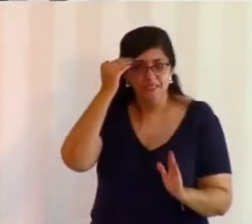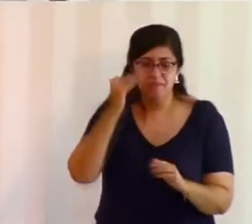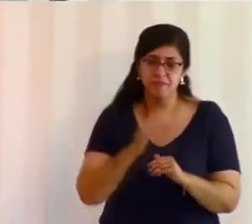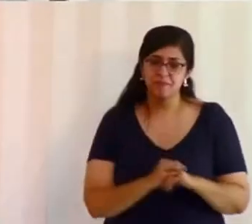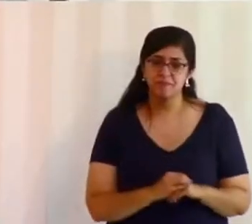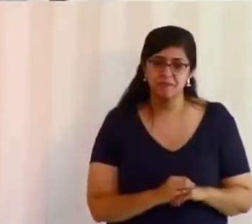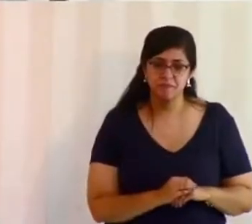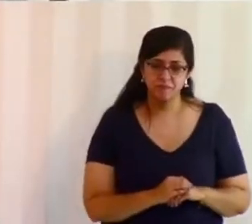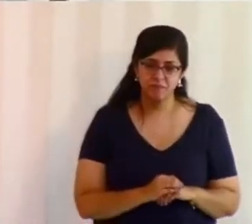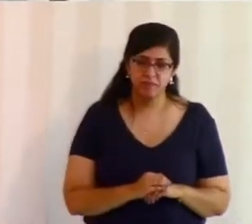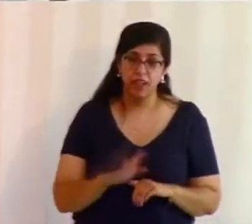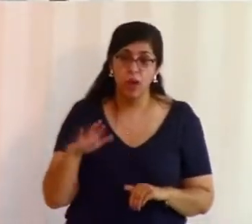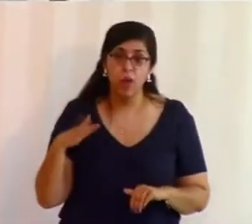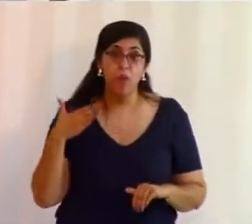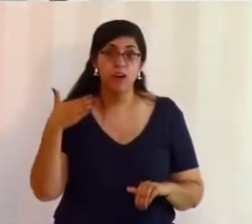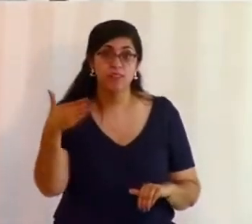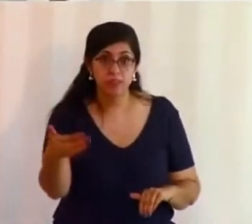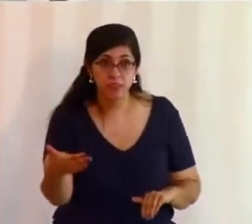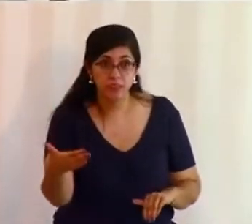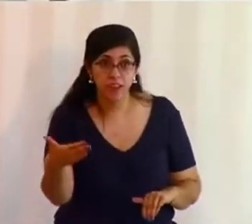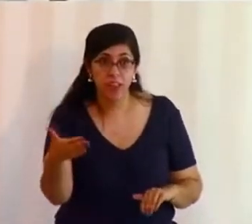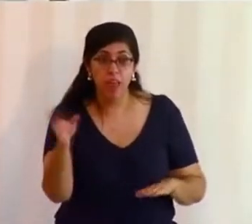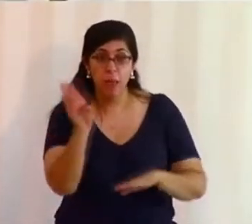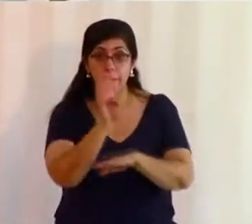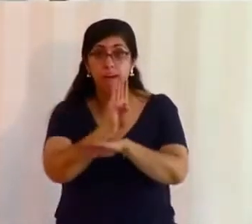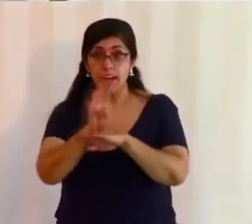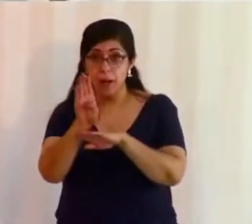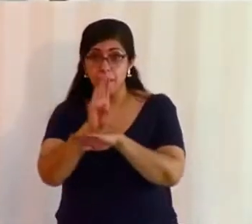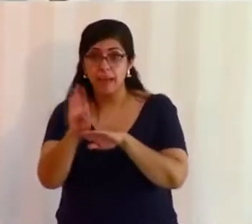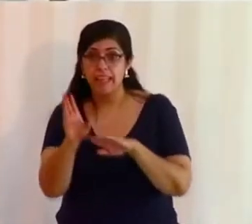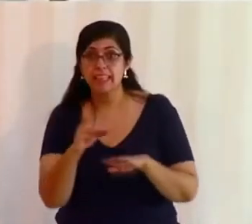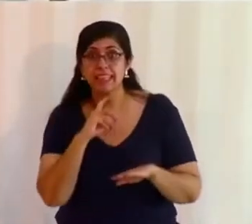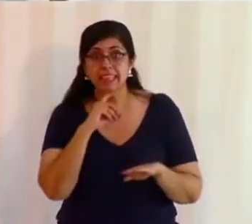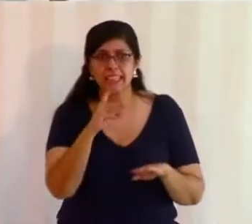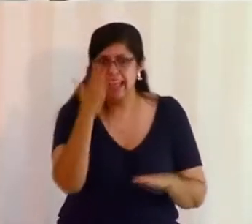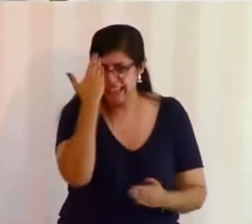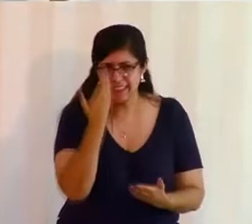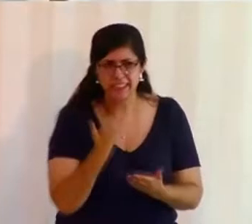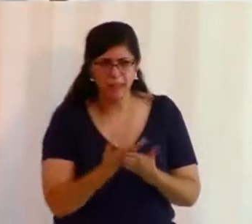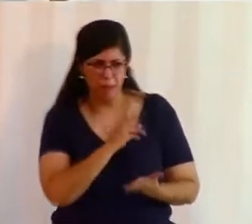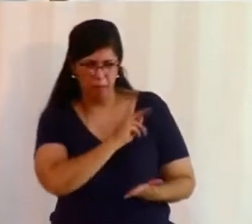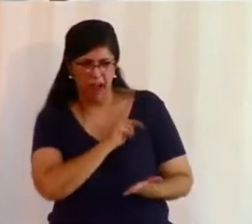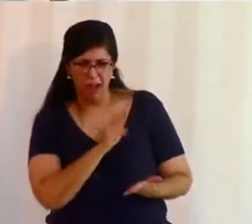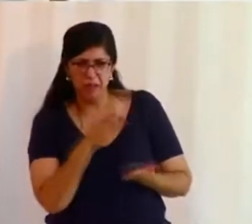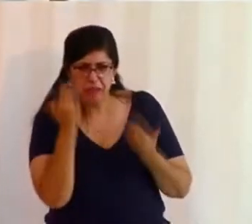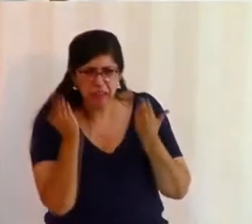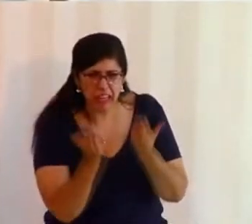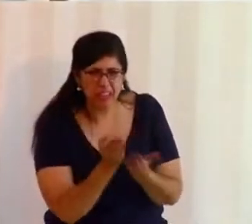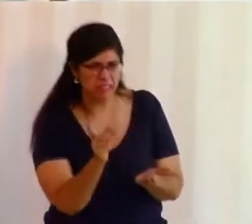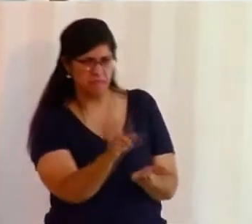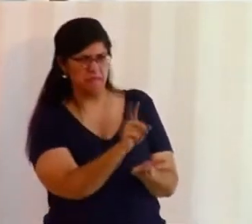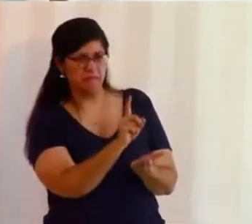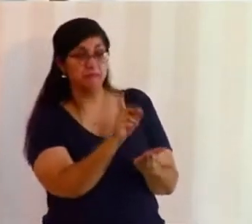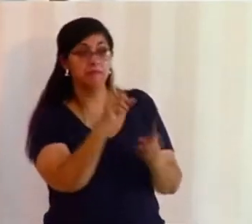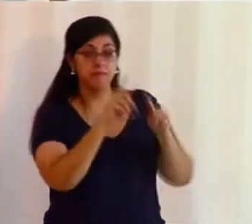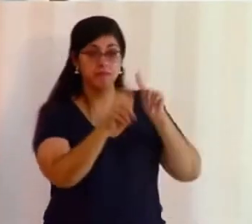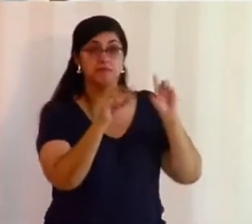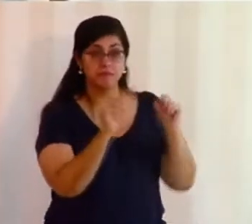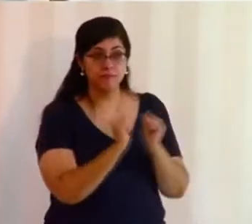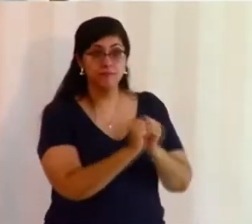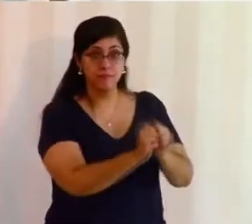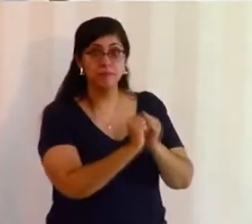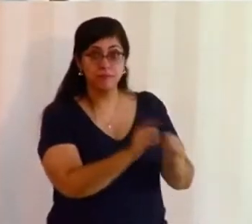atrás de Saulo. E agora você vê Barnabé cuidando de João Marcos. E ele não vai desistir de João Marcos.